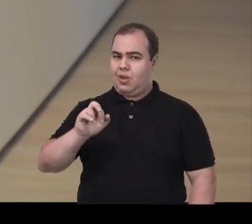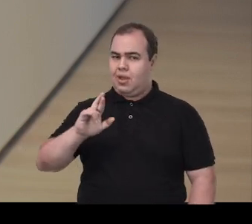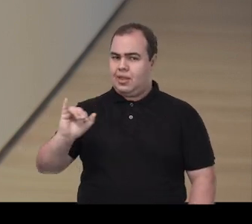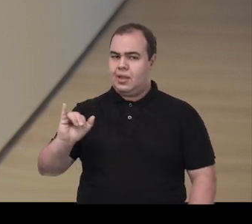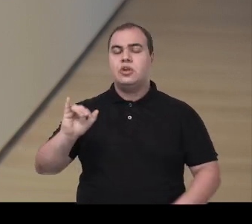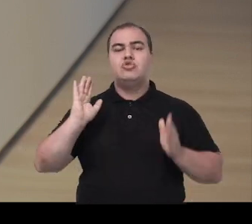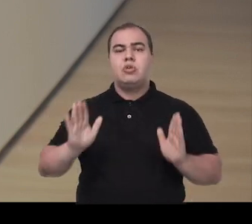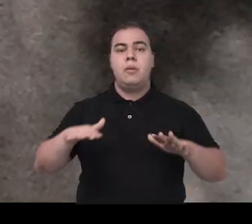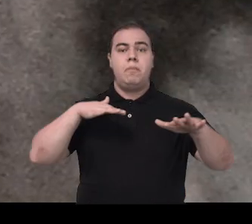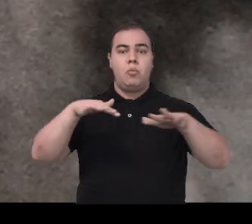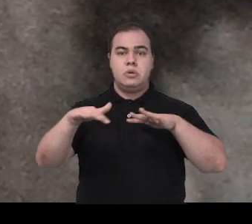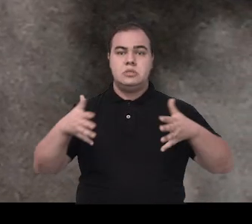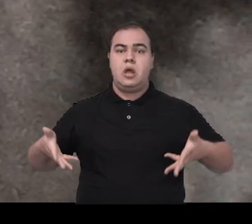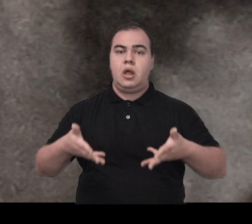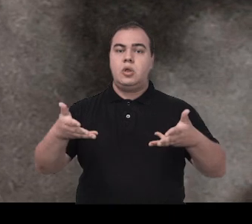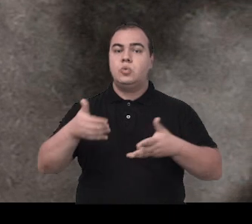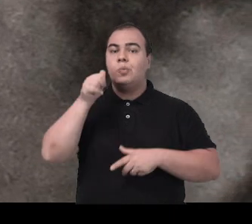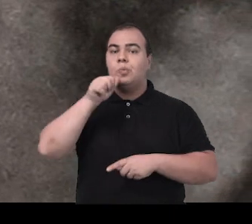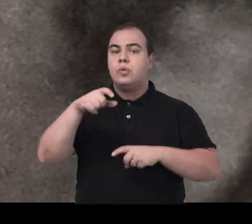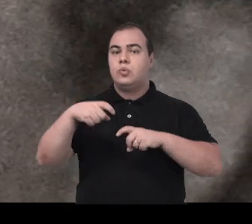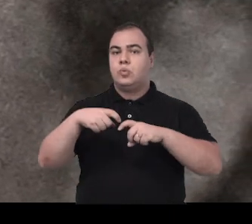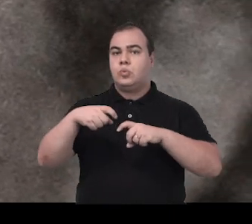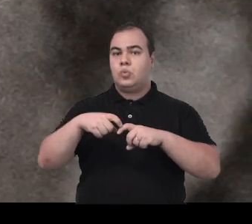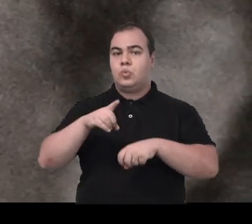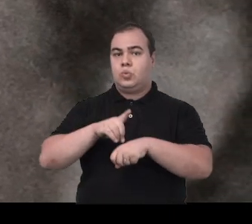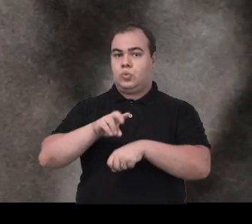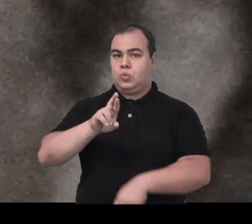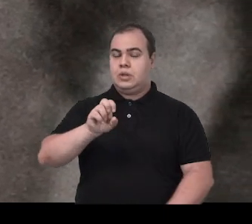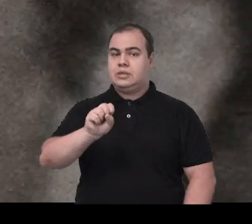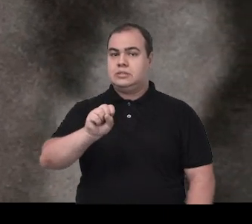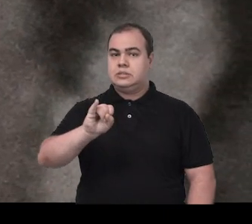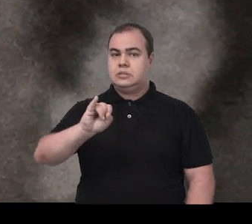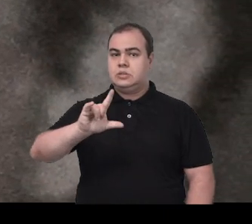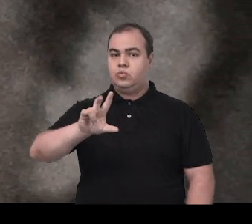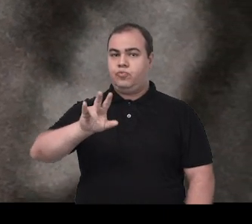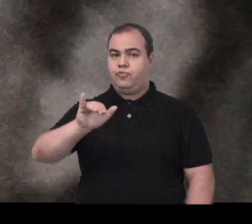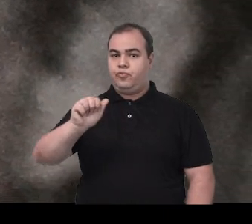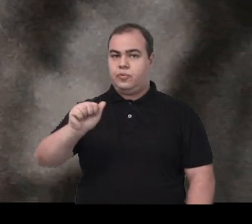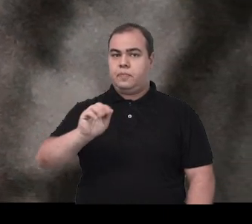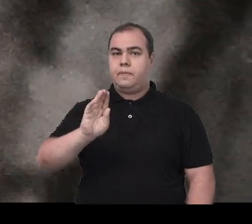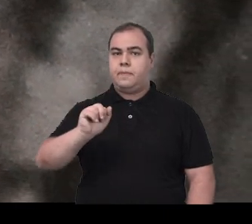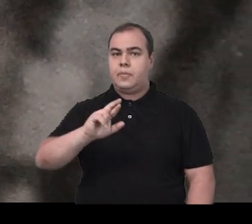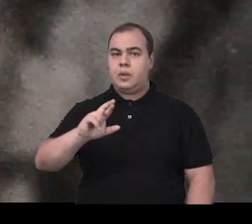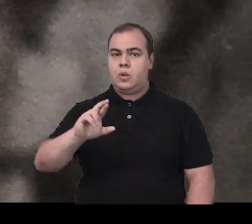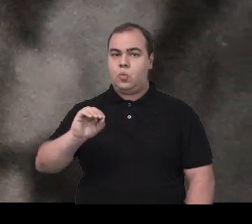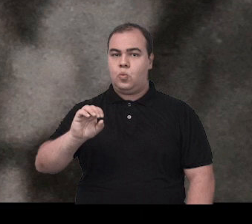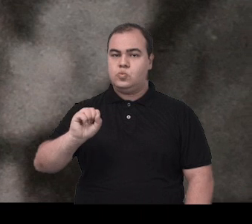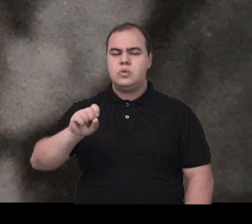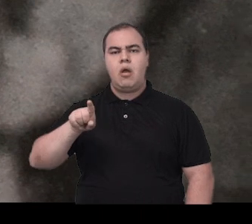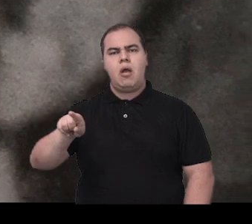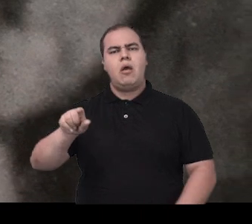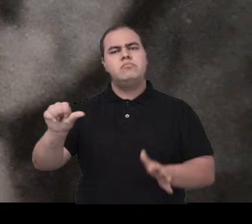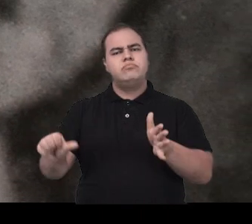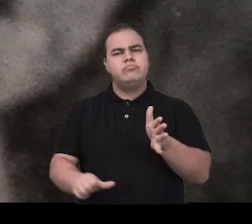foram mobilizados pela doutora Silvia de Barros. Fotografia de Silvia de Barros. Eu acho